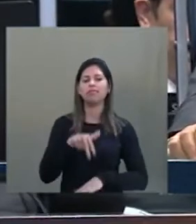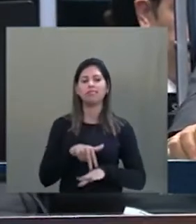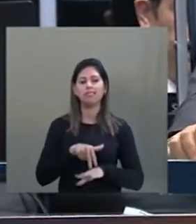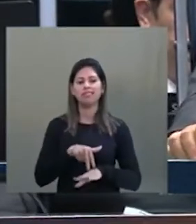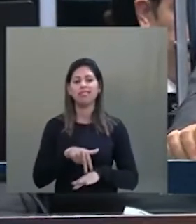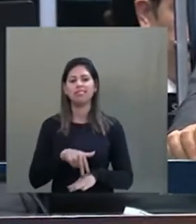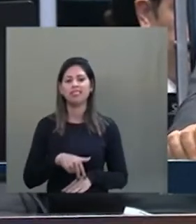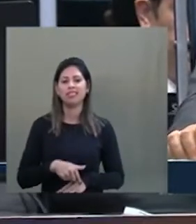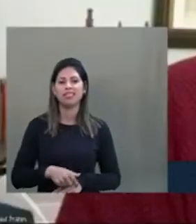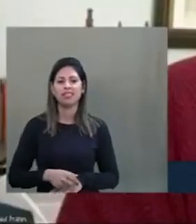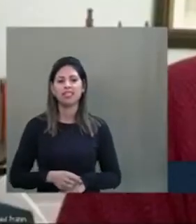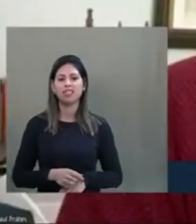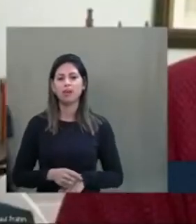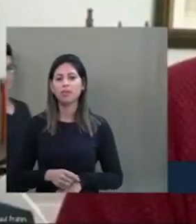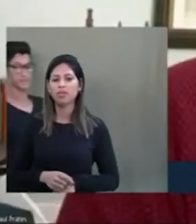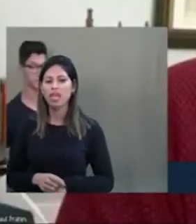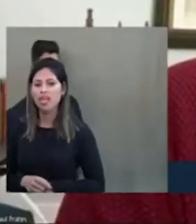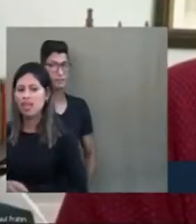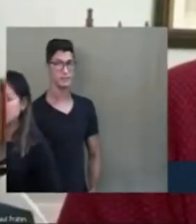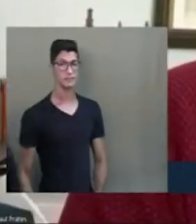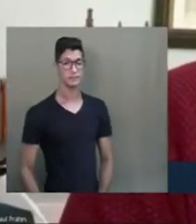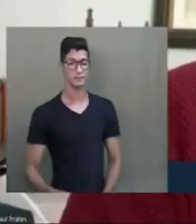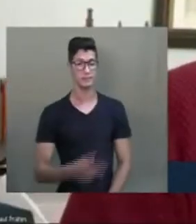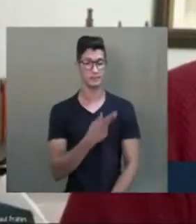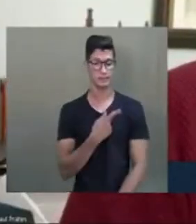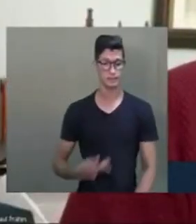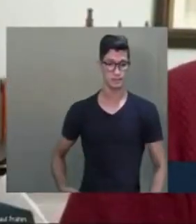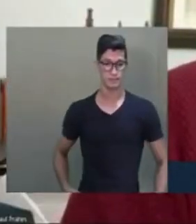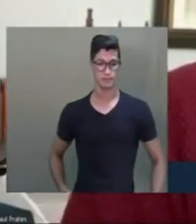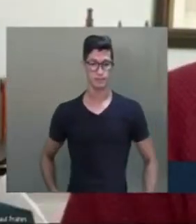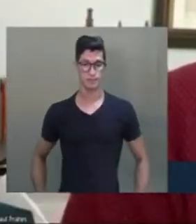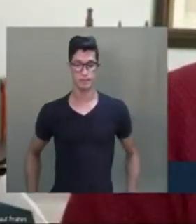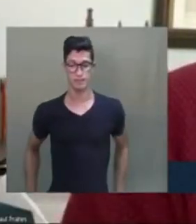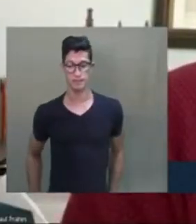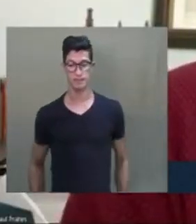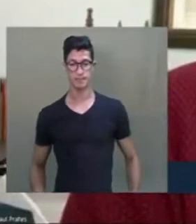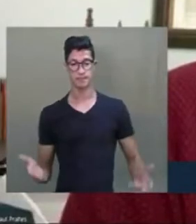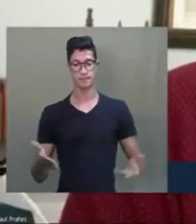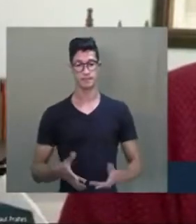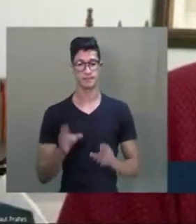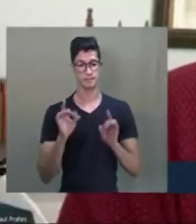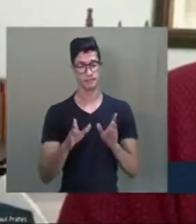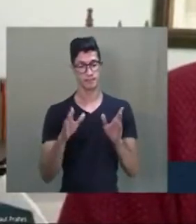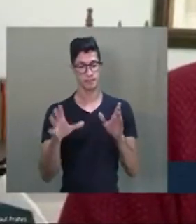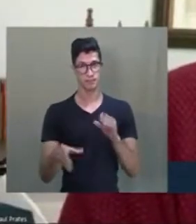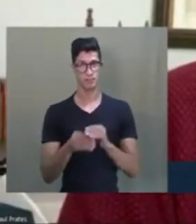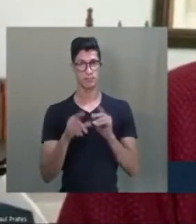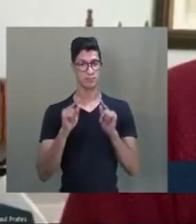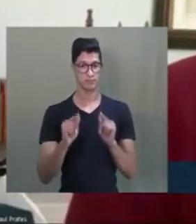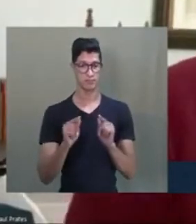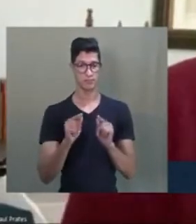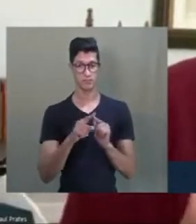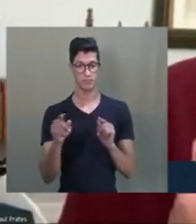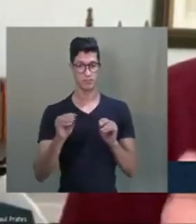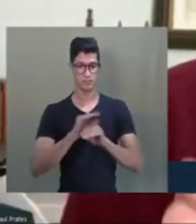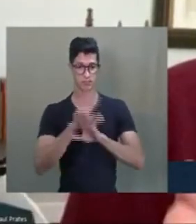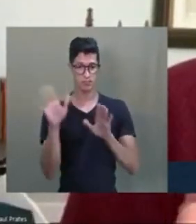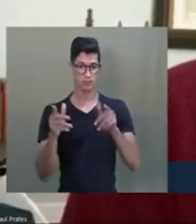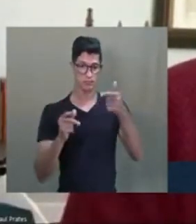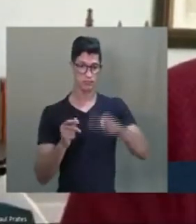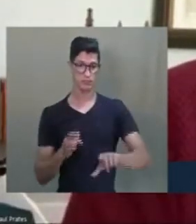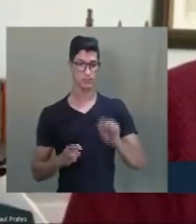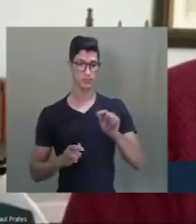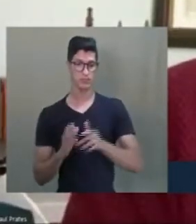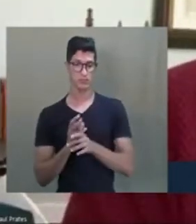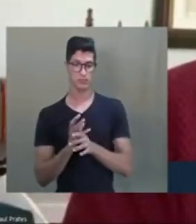Só, presidente, eu só quero ter a permissão aqui, com toda a vênia, de esclarecer mais uma vez